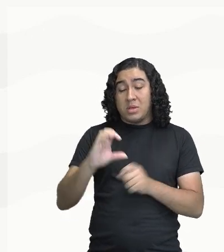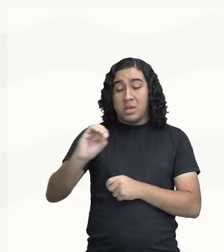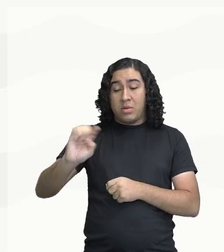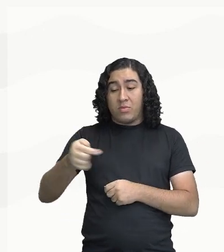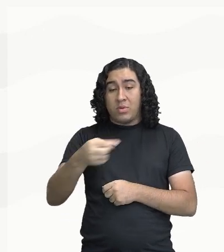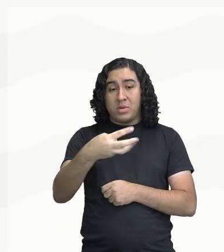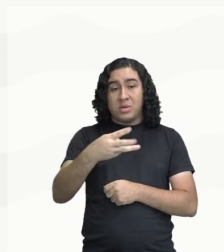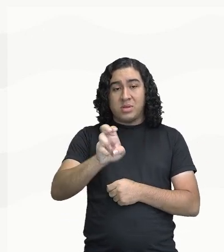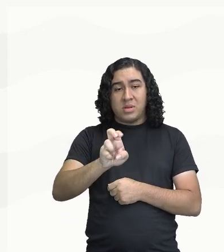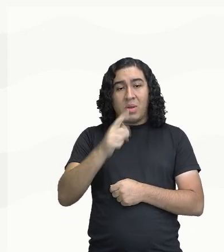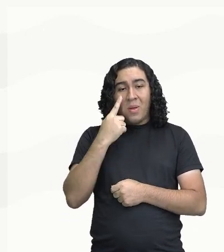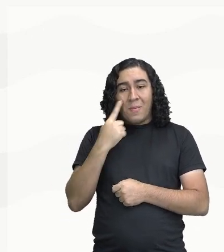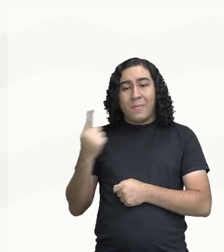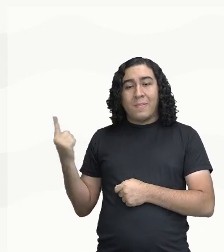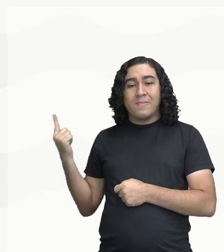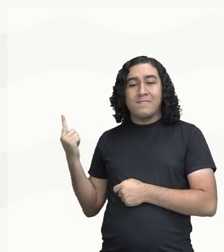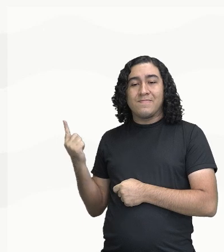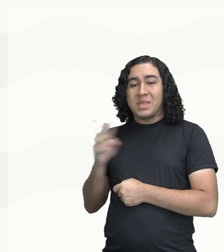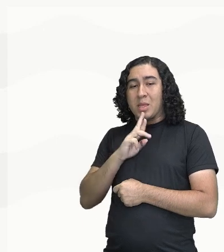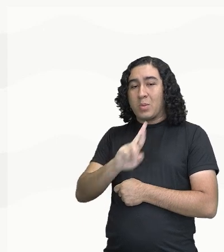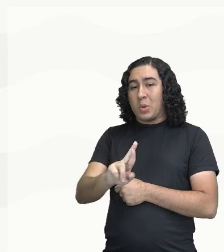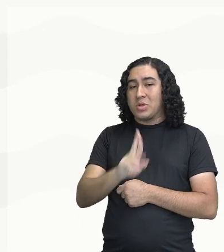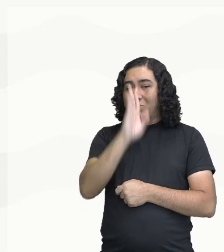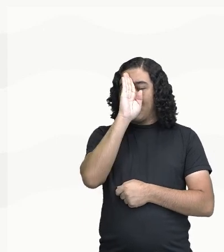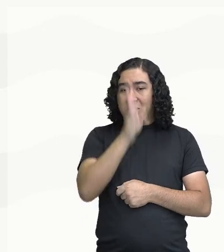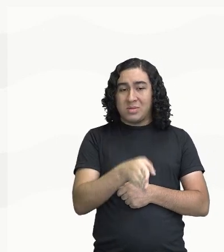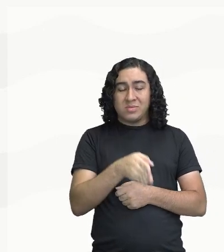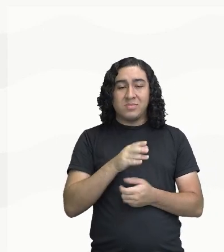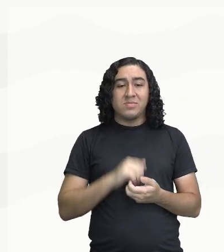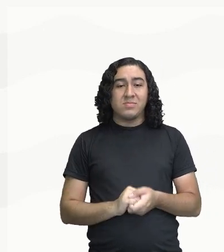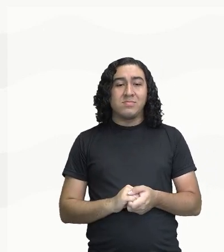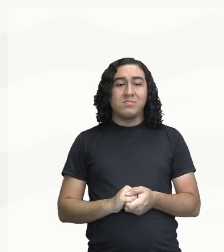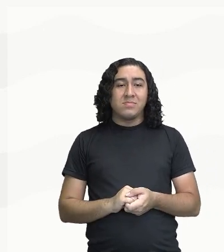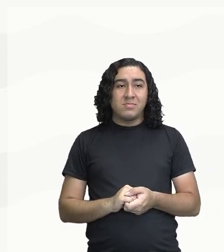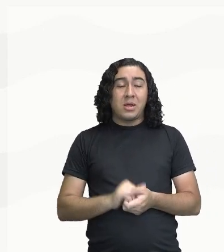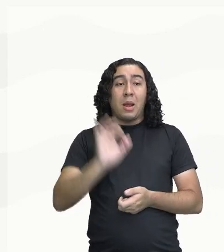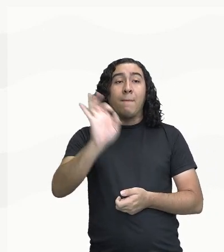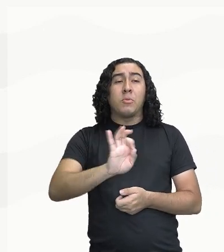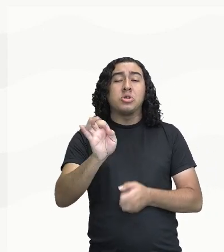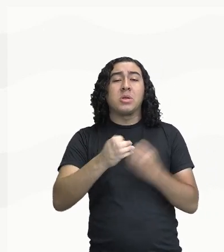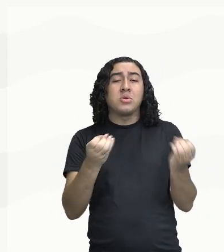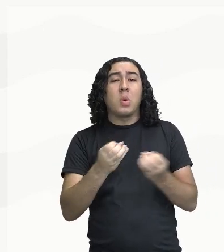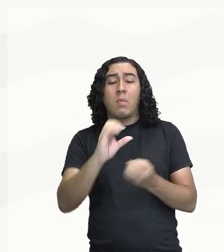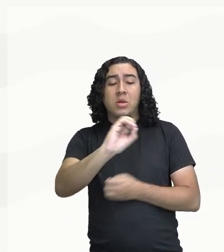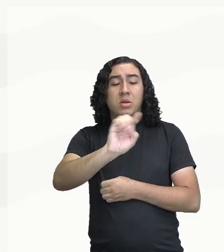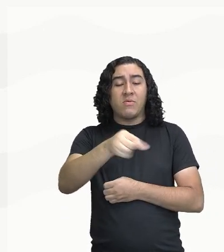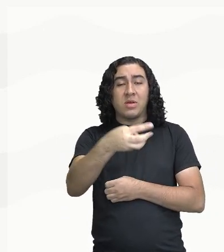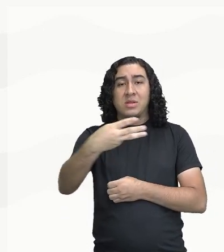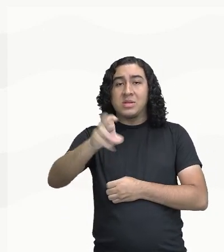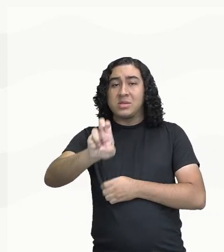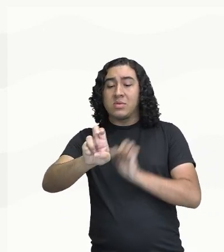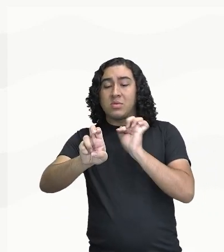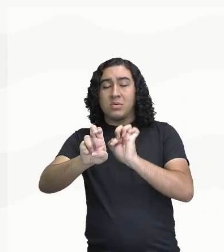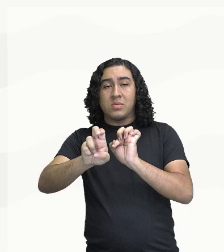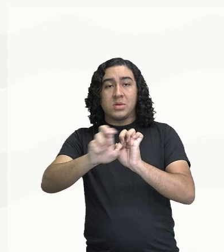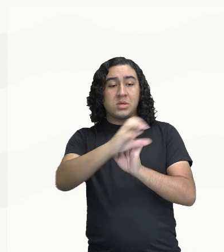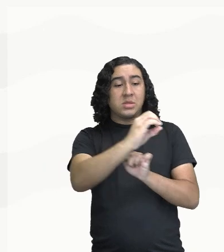0,35. Está aqui, ó, o resultado. E em porcentagem, como é que a gente faz?